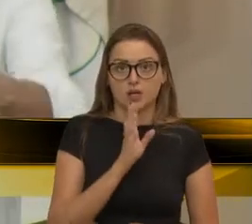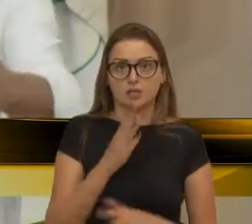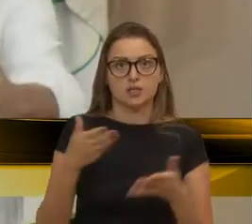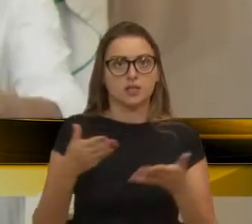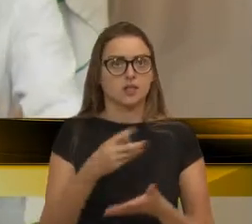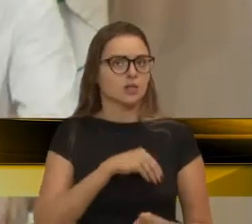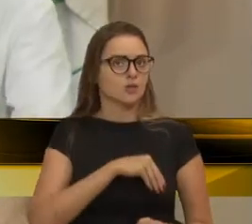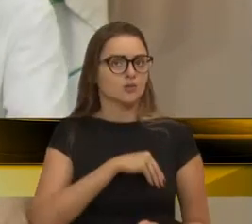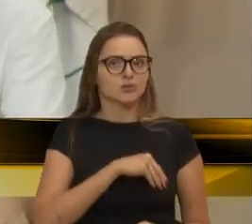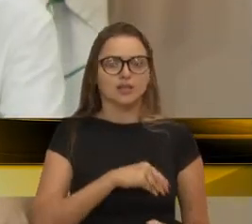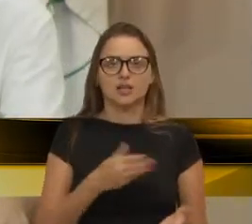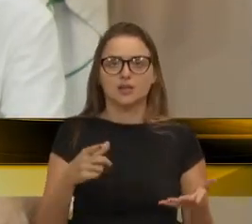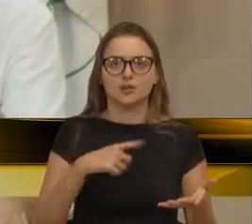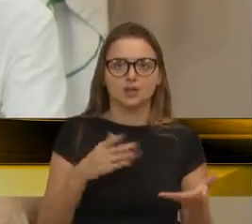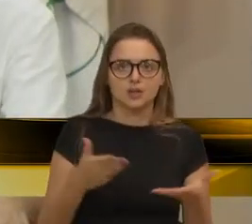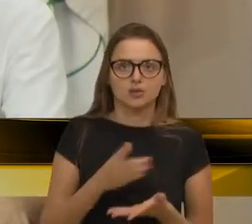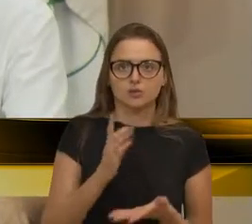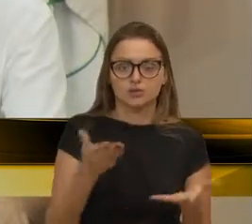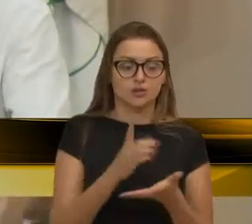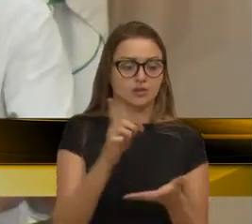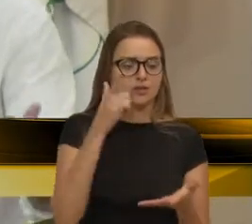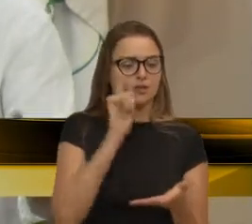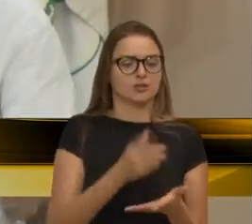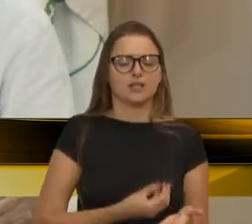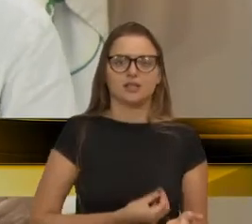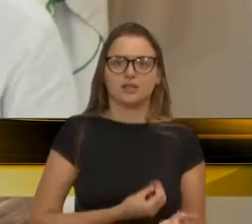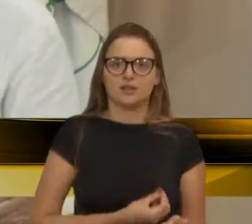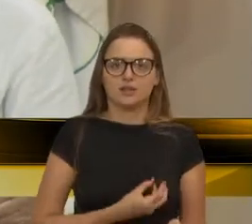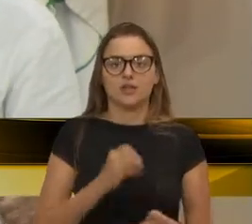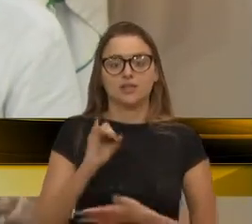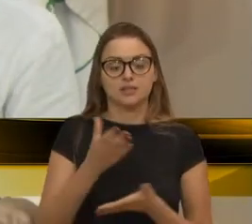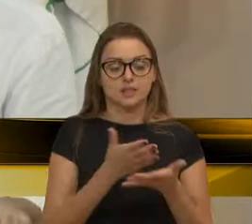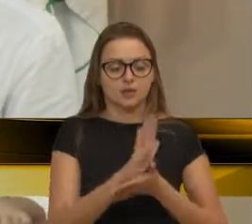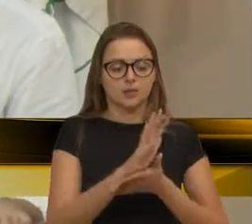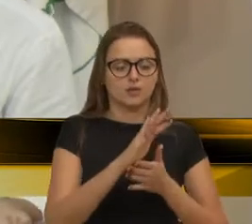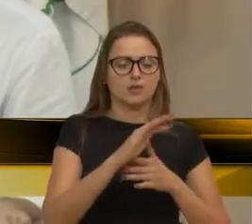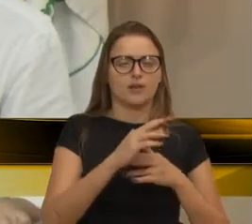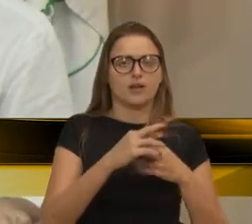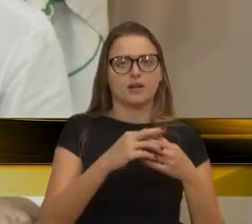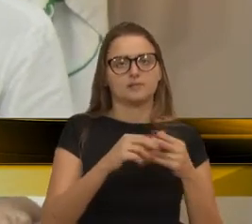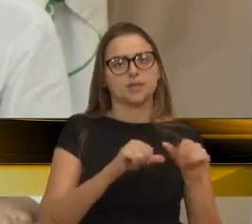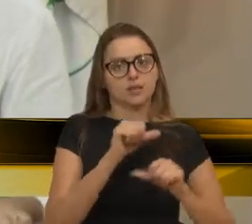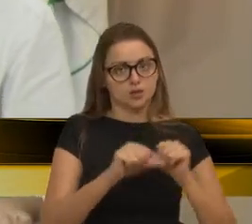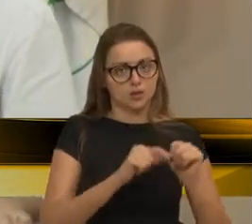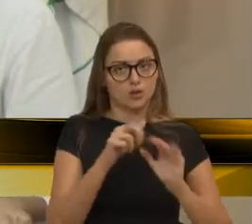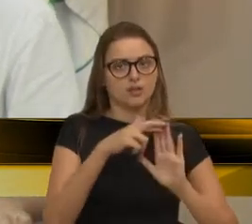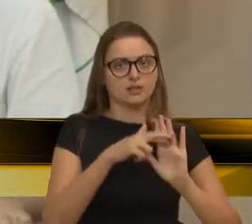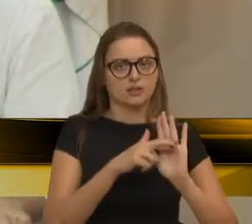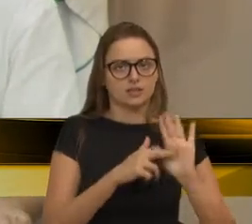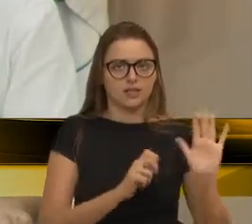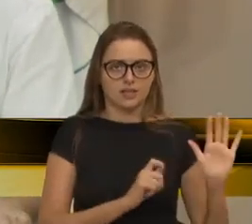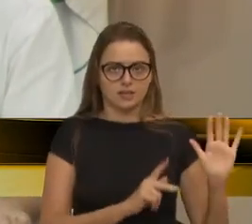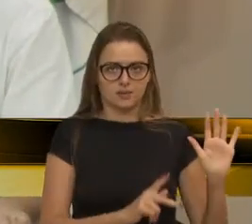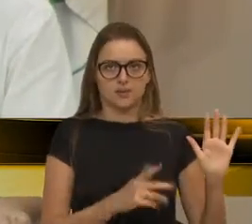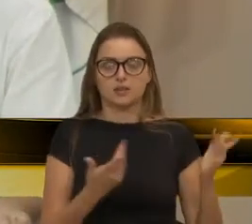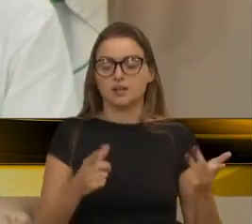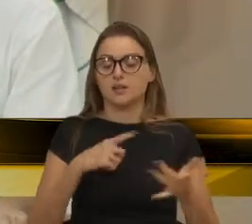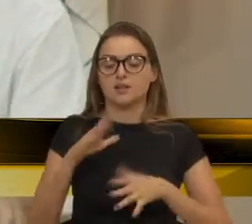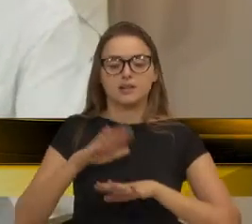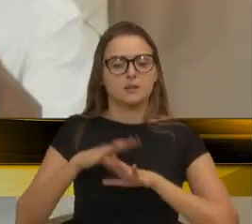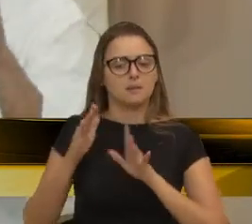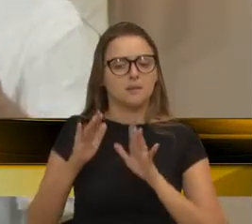já não conseguem sobreviver. E se aprovar essa reforma, vai haver ainda mais um empobrecimento da nossa